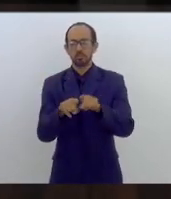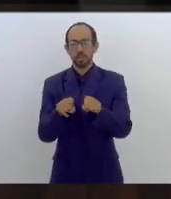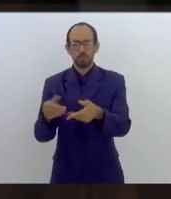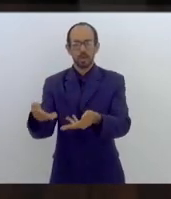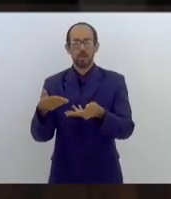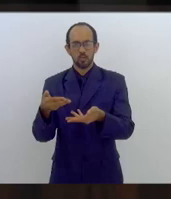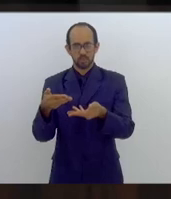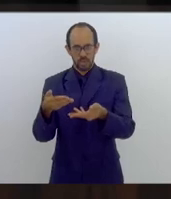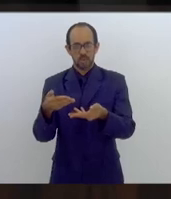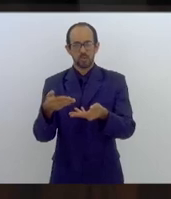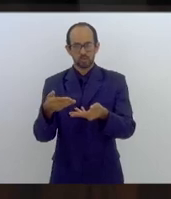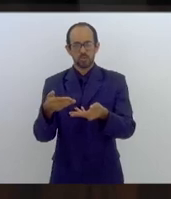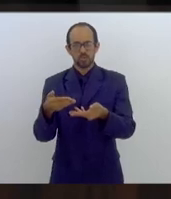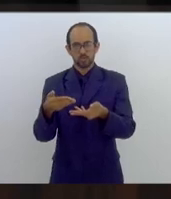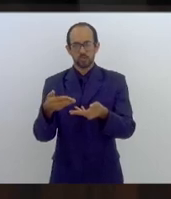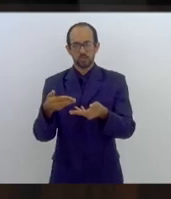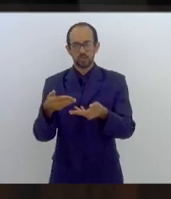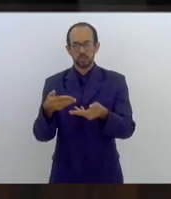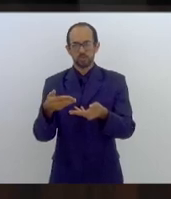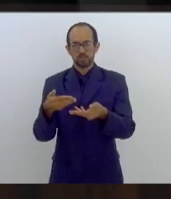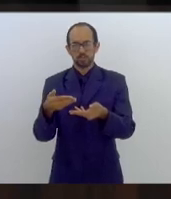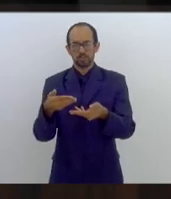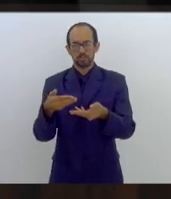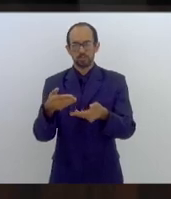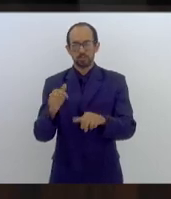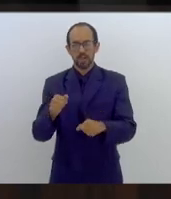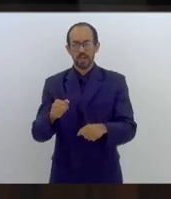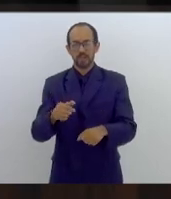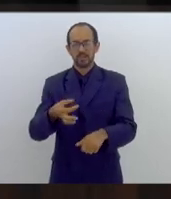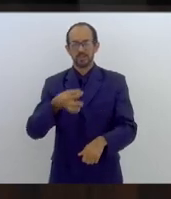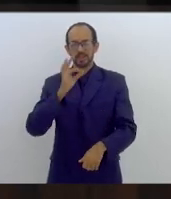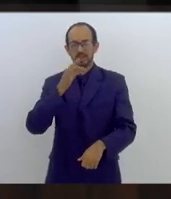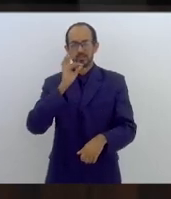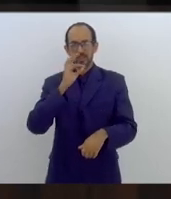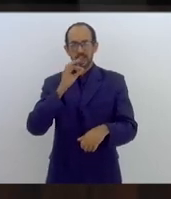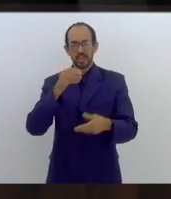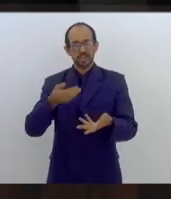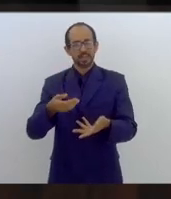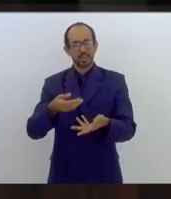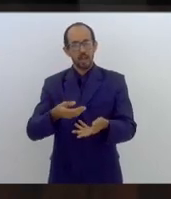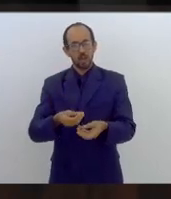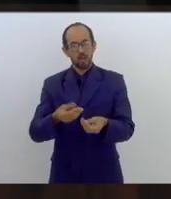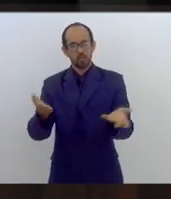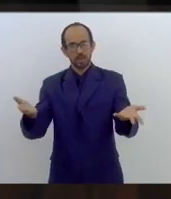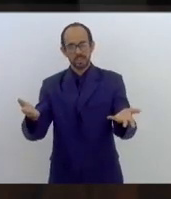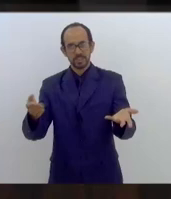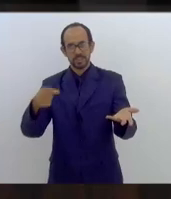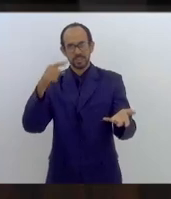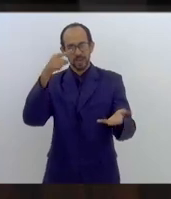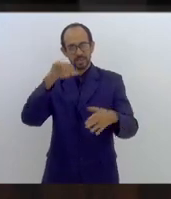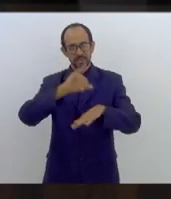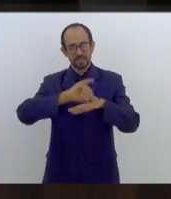convidá-los a um coquetel que o Dr. Rodrigo está oferecendo a todos nós aqui no hall.